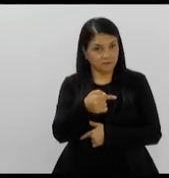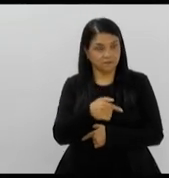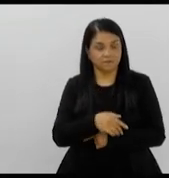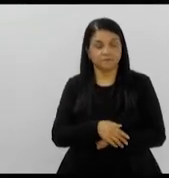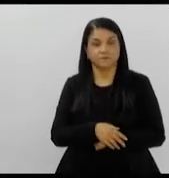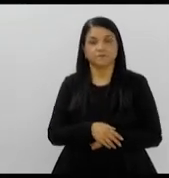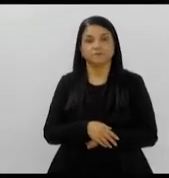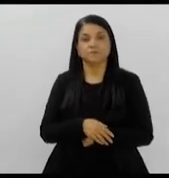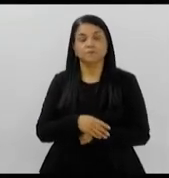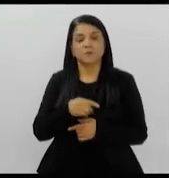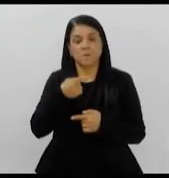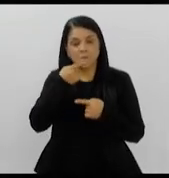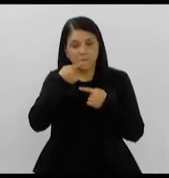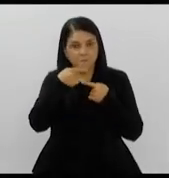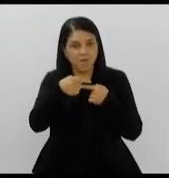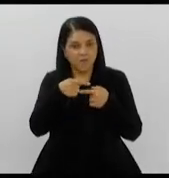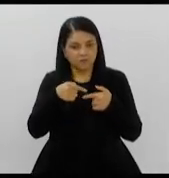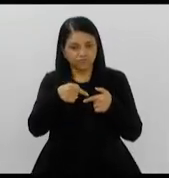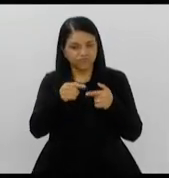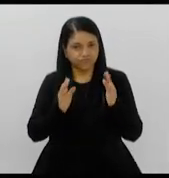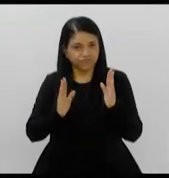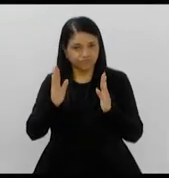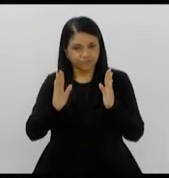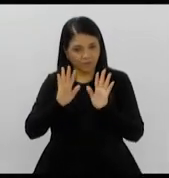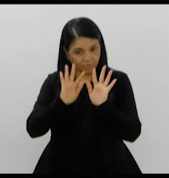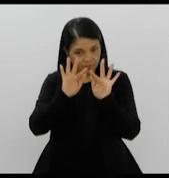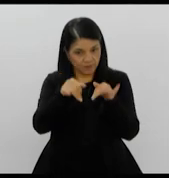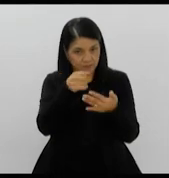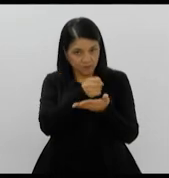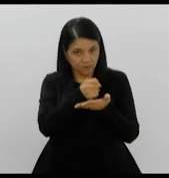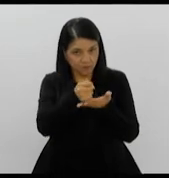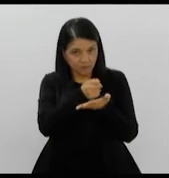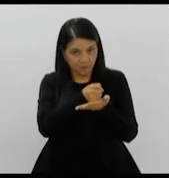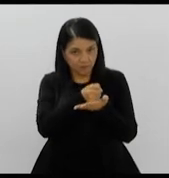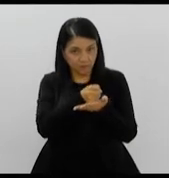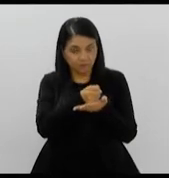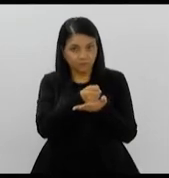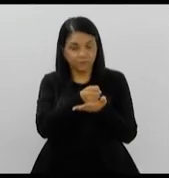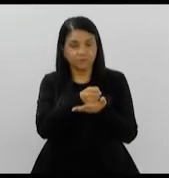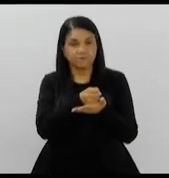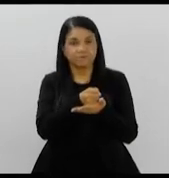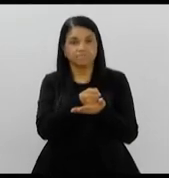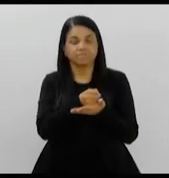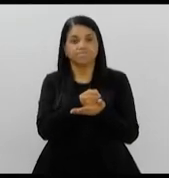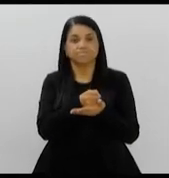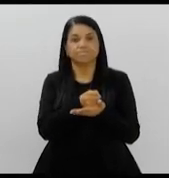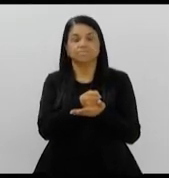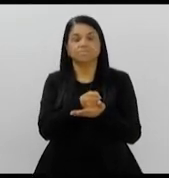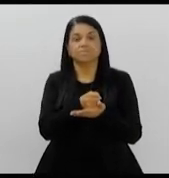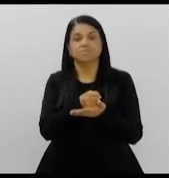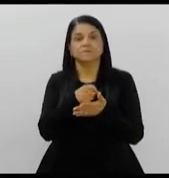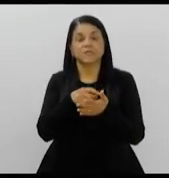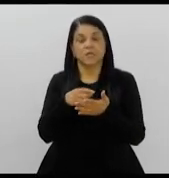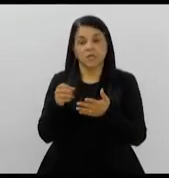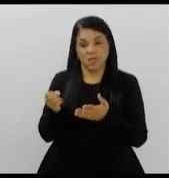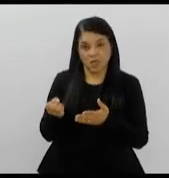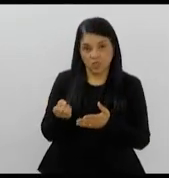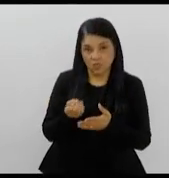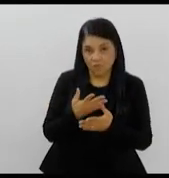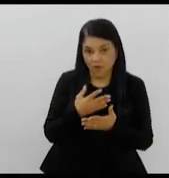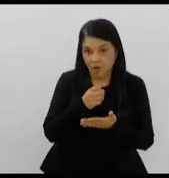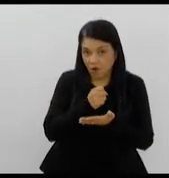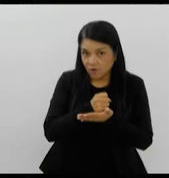proximidade desse marco, o Estado se encontra numa encruzilhada. Renovar os